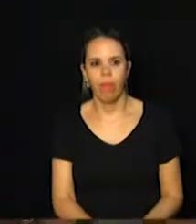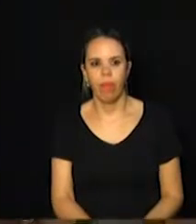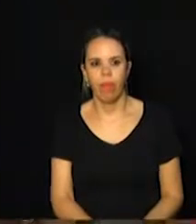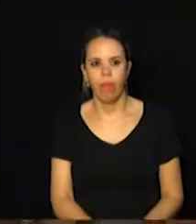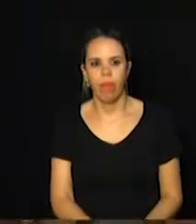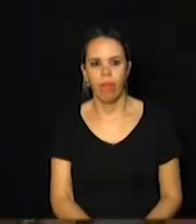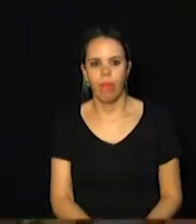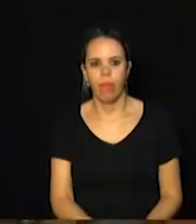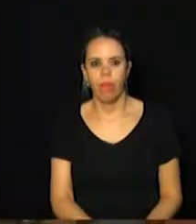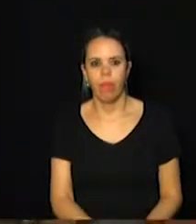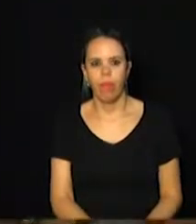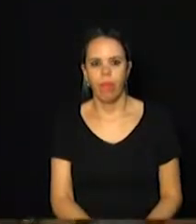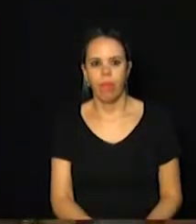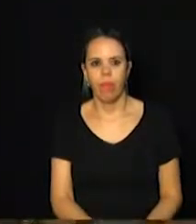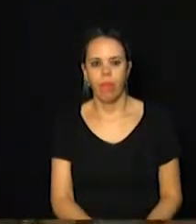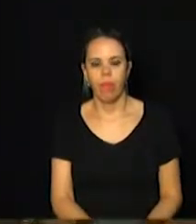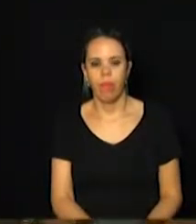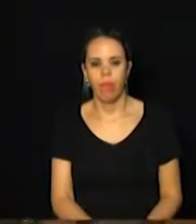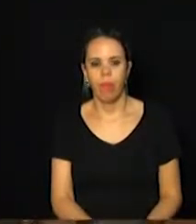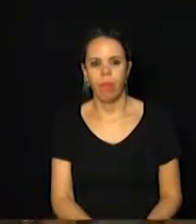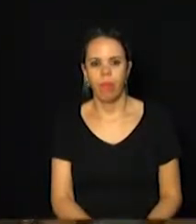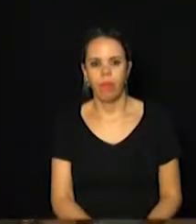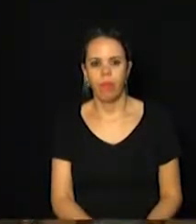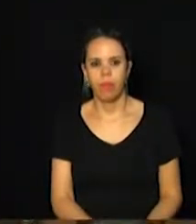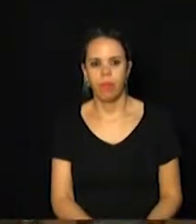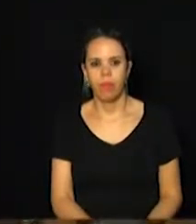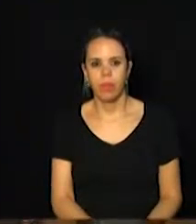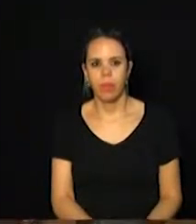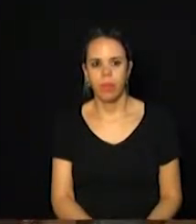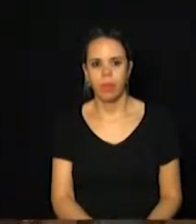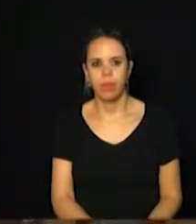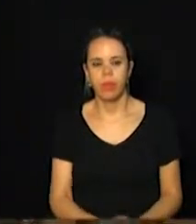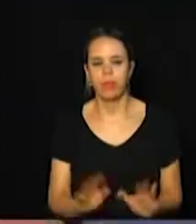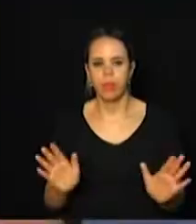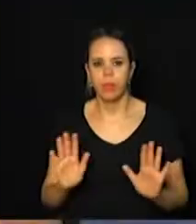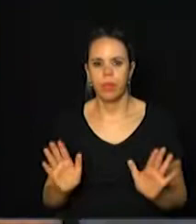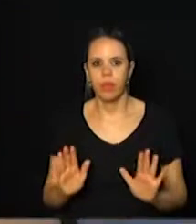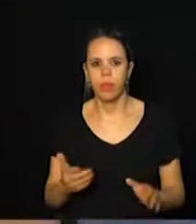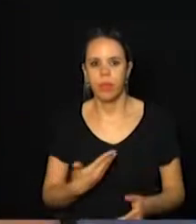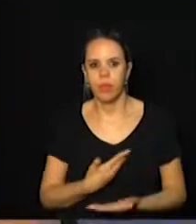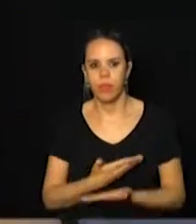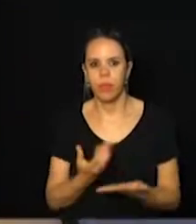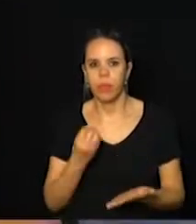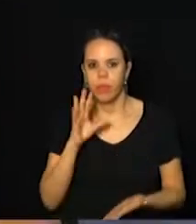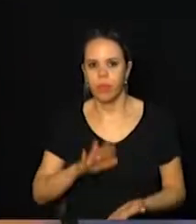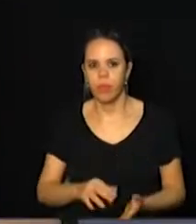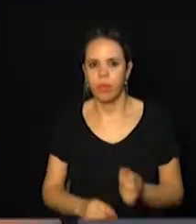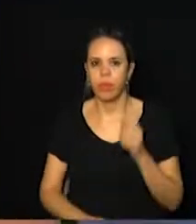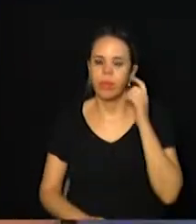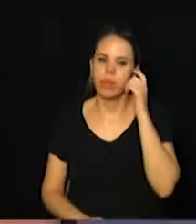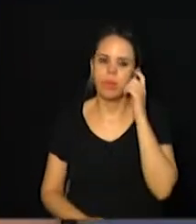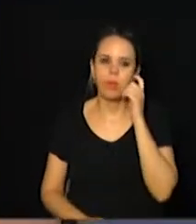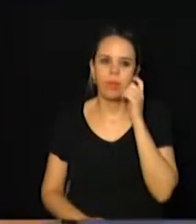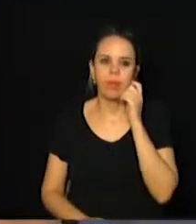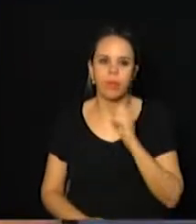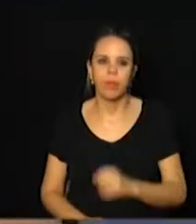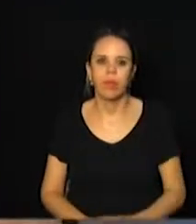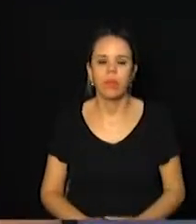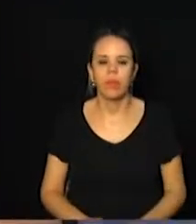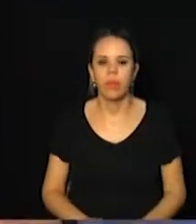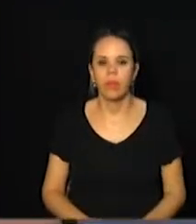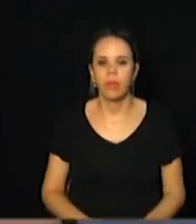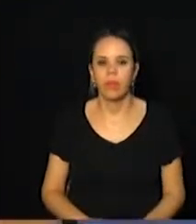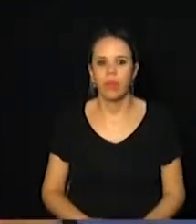E aí o Olá companheiro Boa tarde Boa tarde os